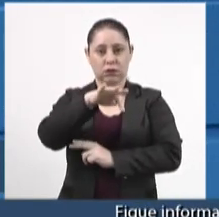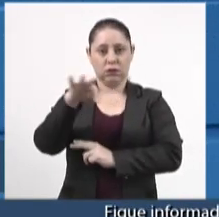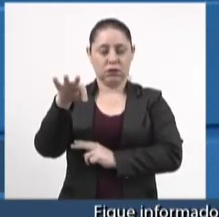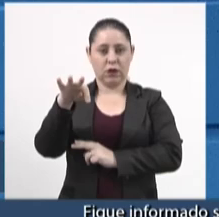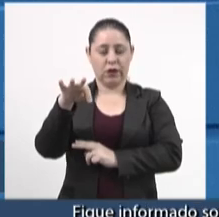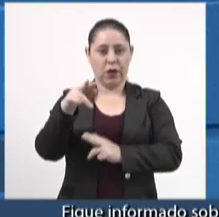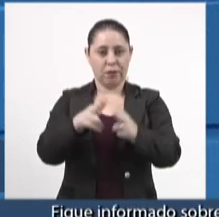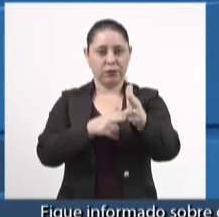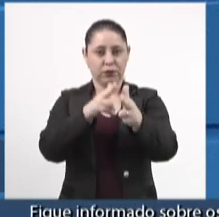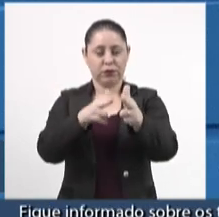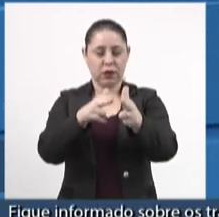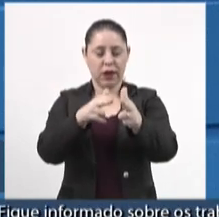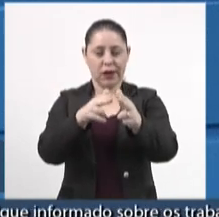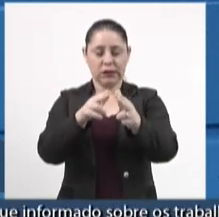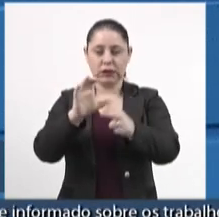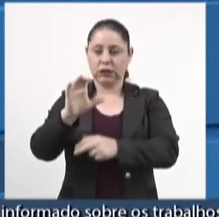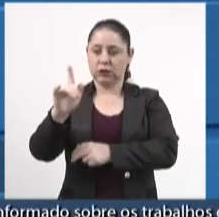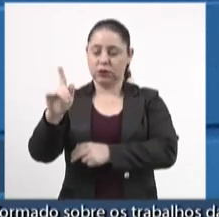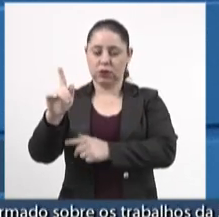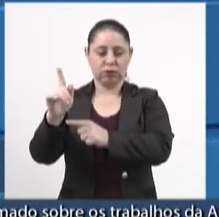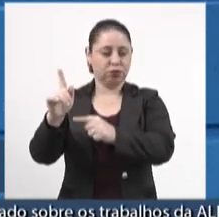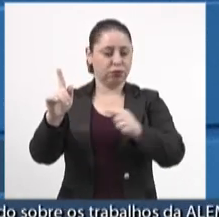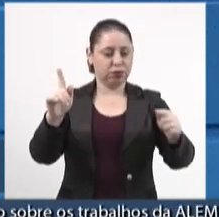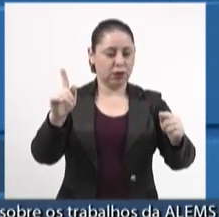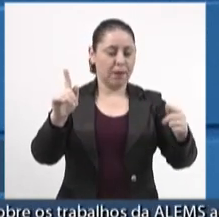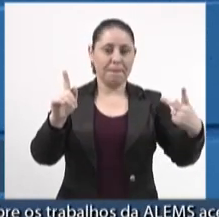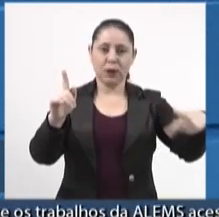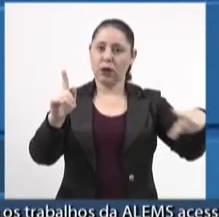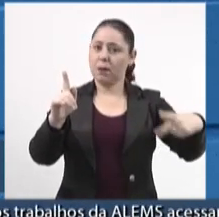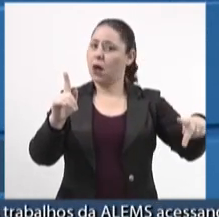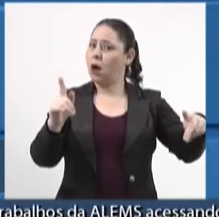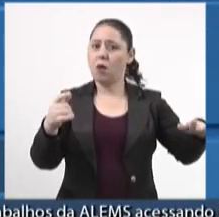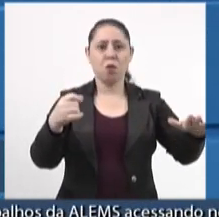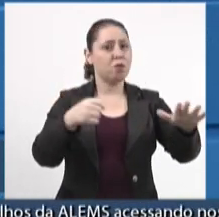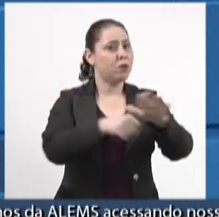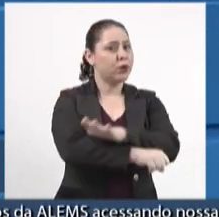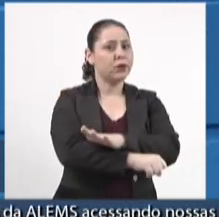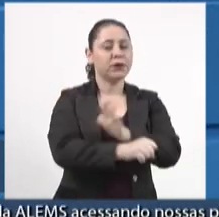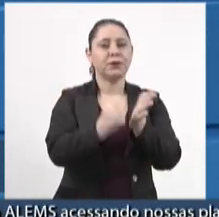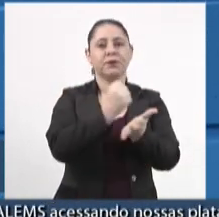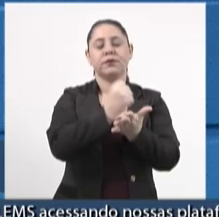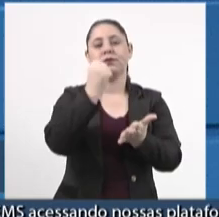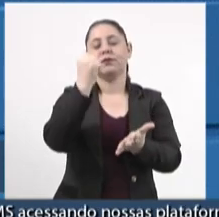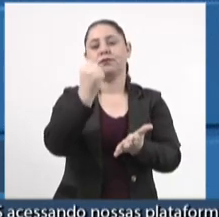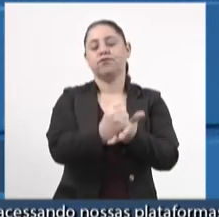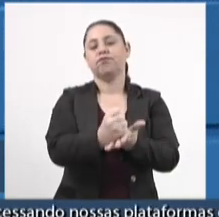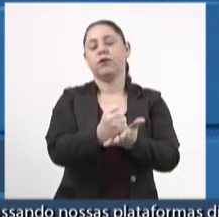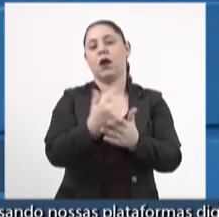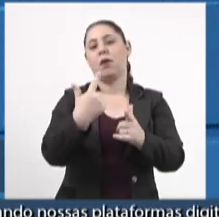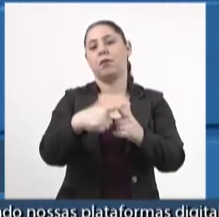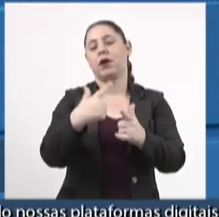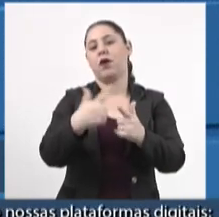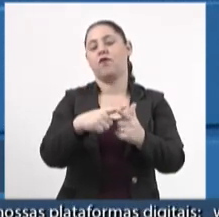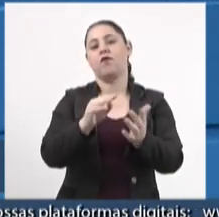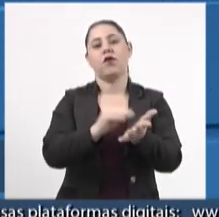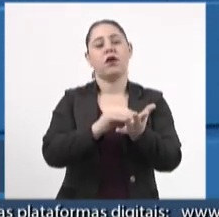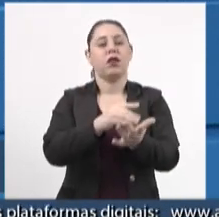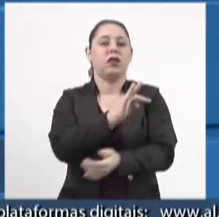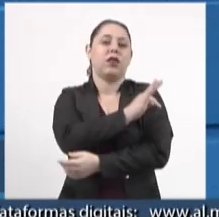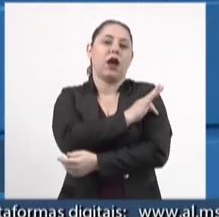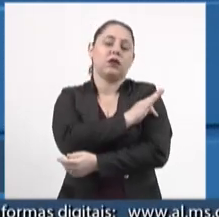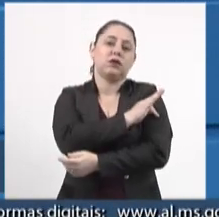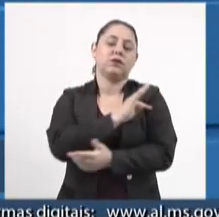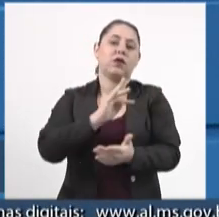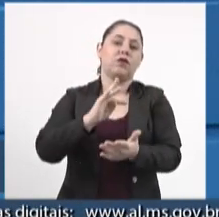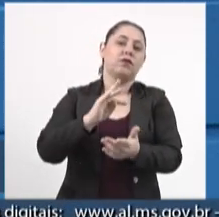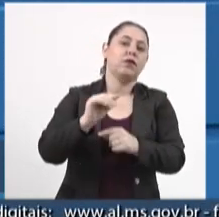ramal da Malha Oeste entre a cidade de Campo Grande e Ponta Porã não está incluso na concessão por inviabilidade técnica,